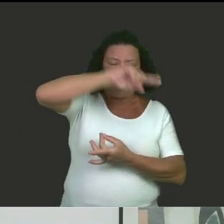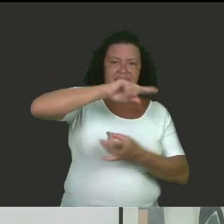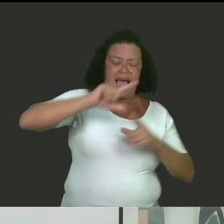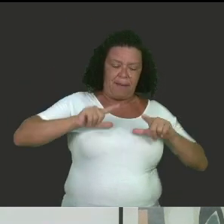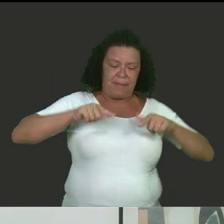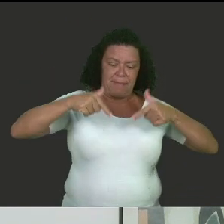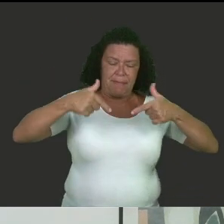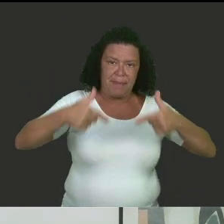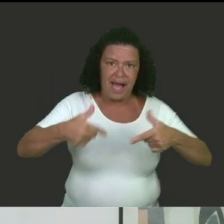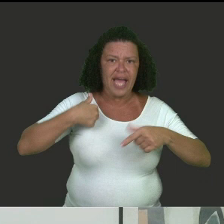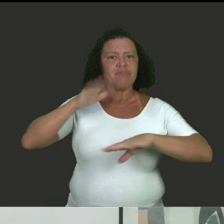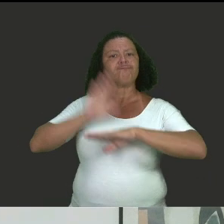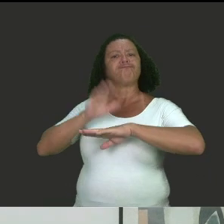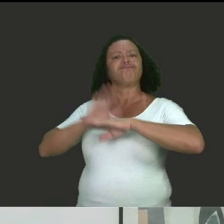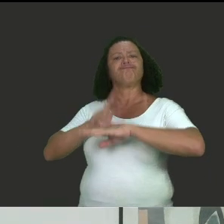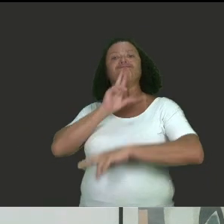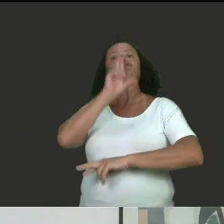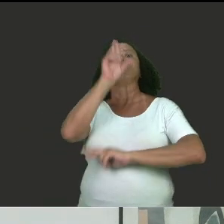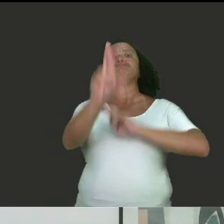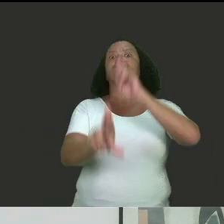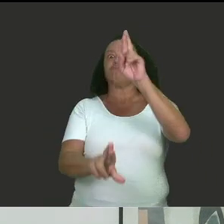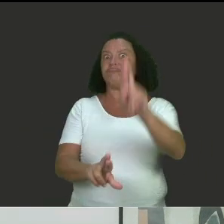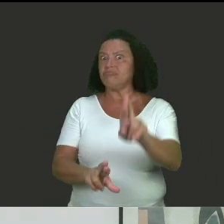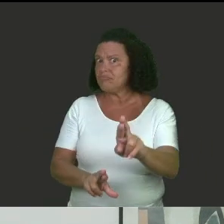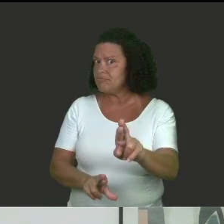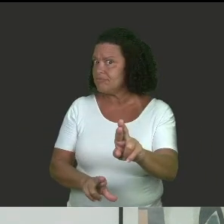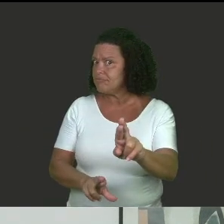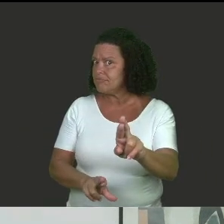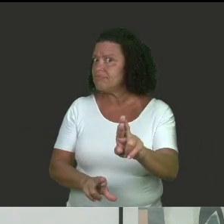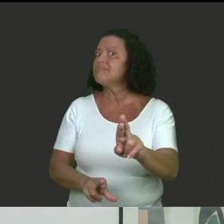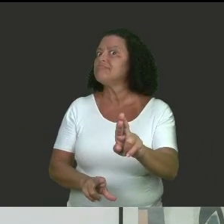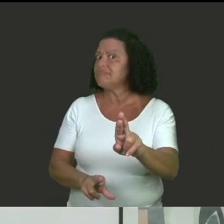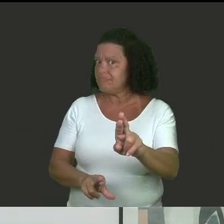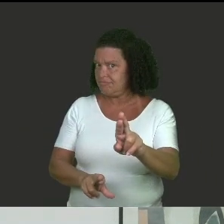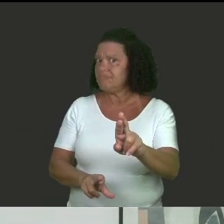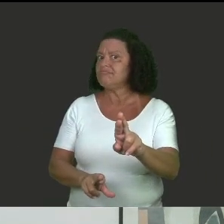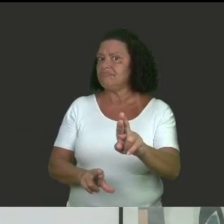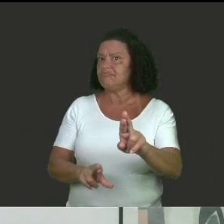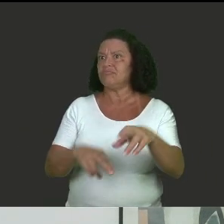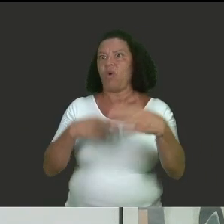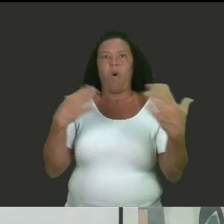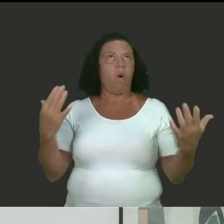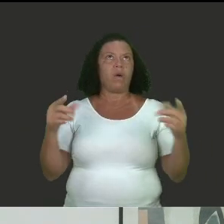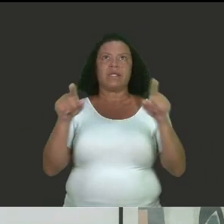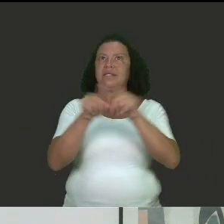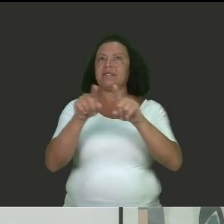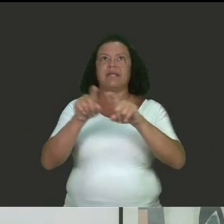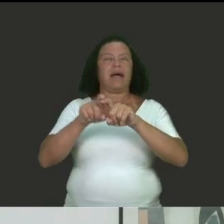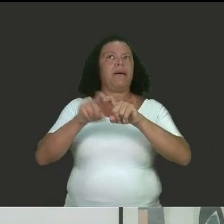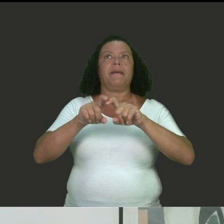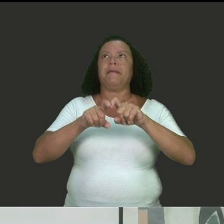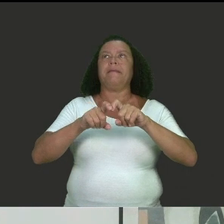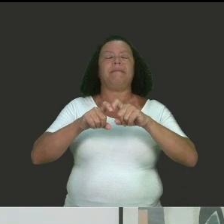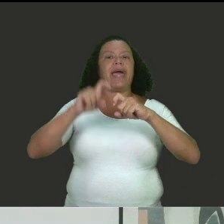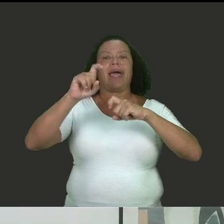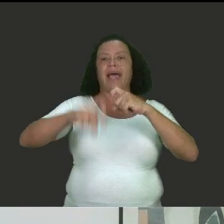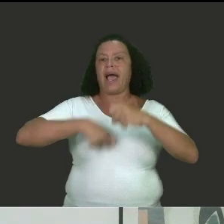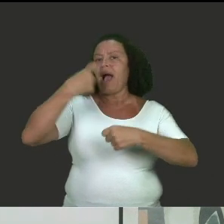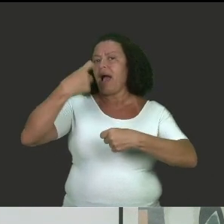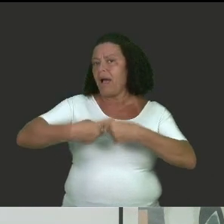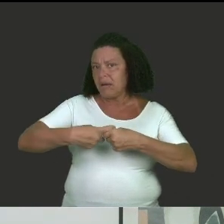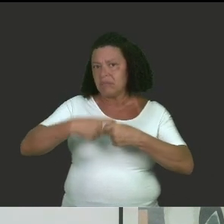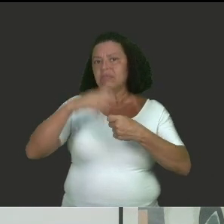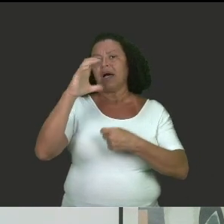reação, ou lei de causa e efeito, ou ainda lei de karma para alguns orientais, que deve ser purgado para que a